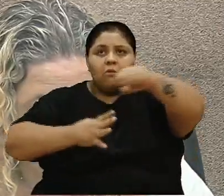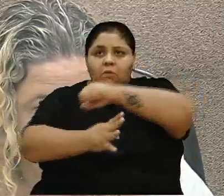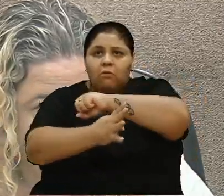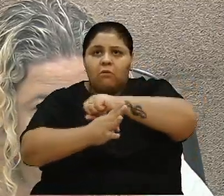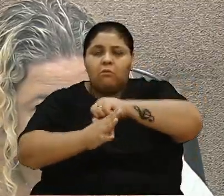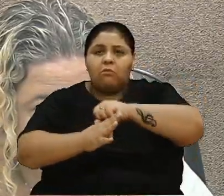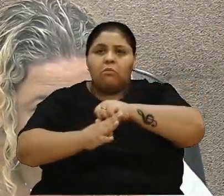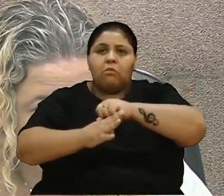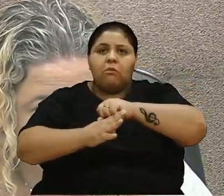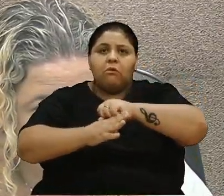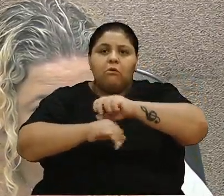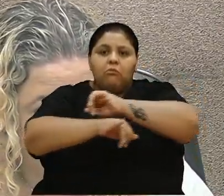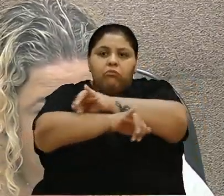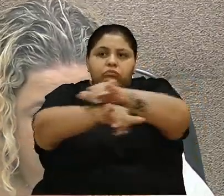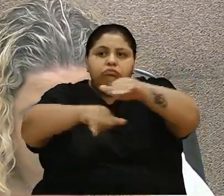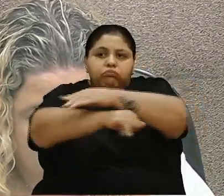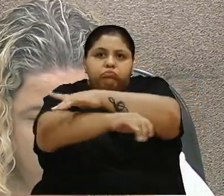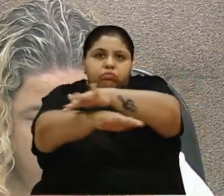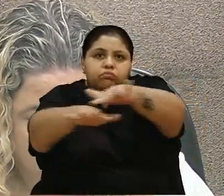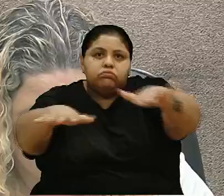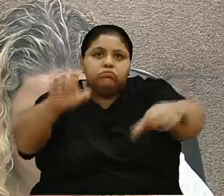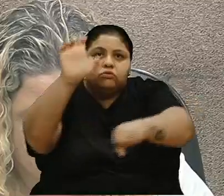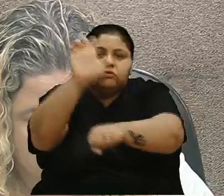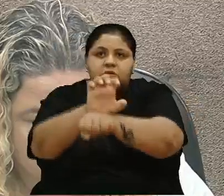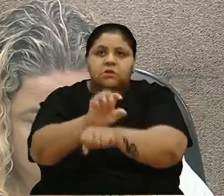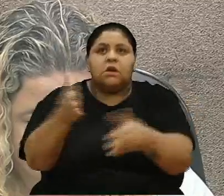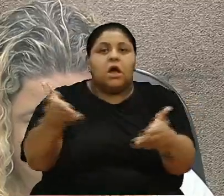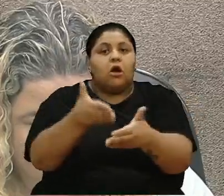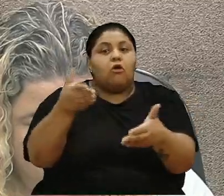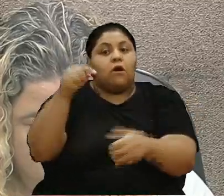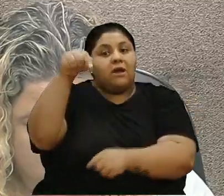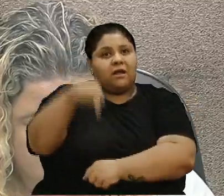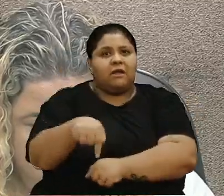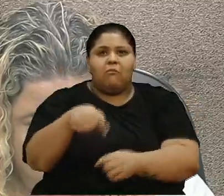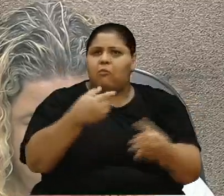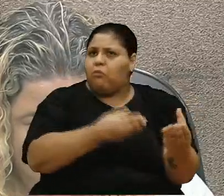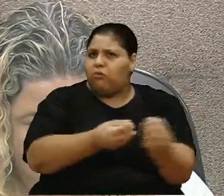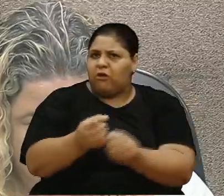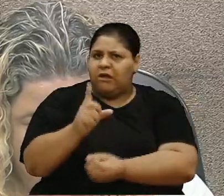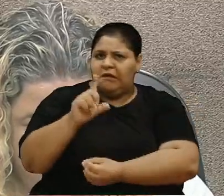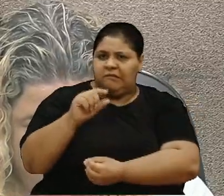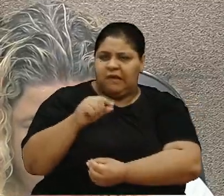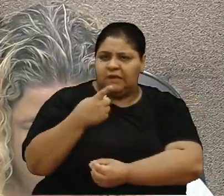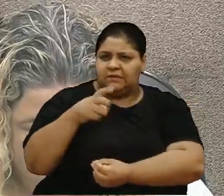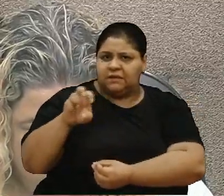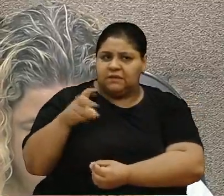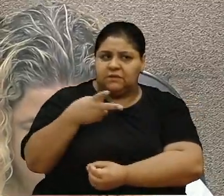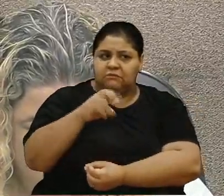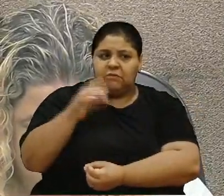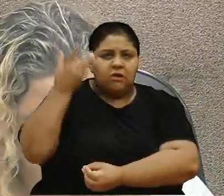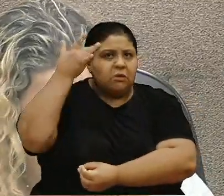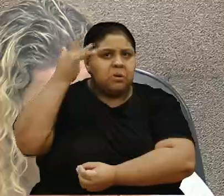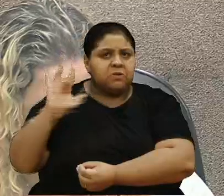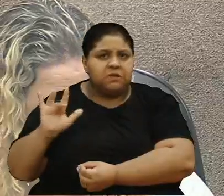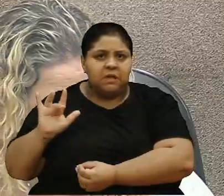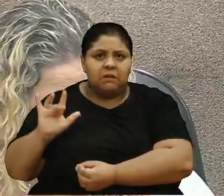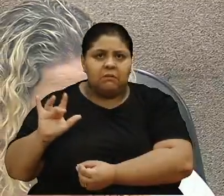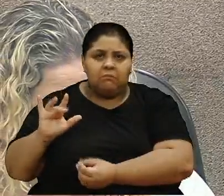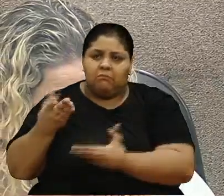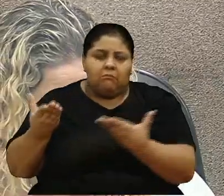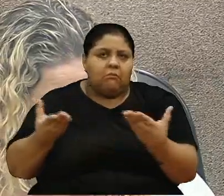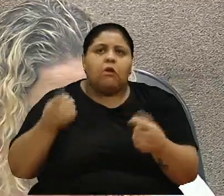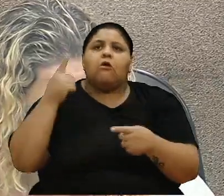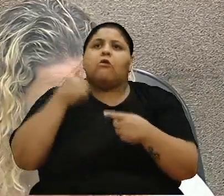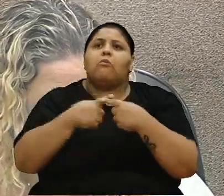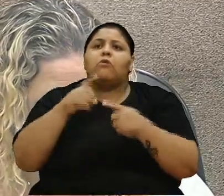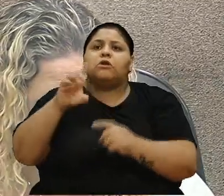pelo estado do Rio Grande do Sul. Agora, na Serra Gaúcha, quantas tem? 10, 15, 20? Não sei quantas mais que querem colocar. Por que